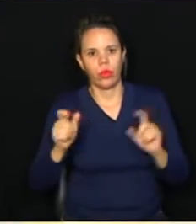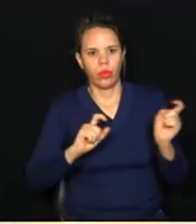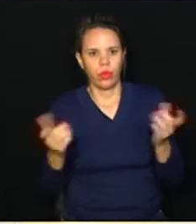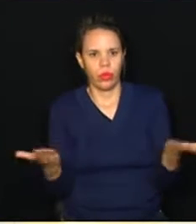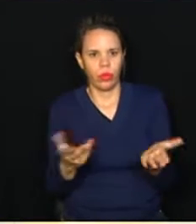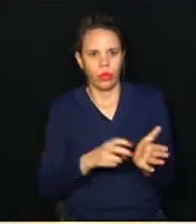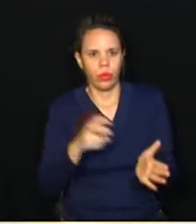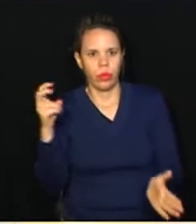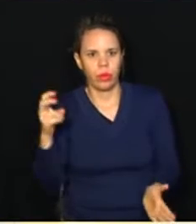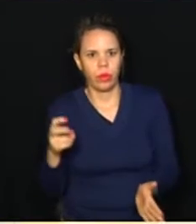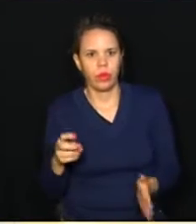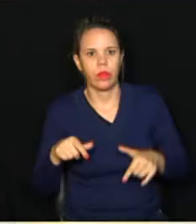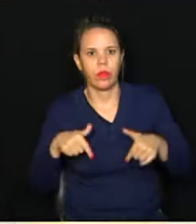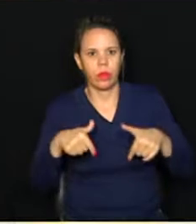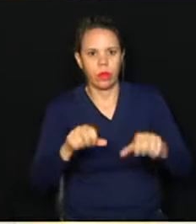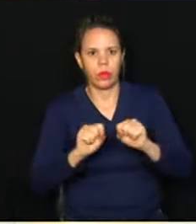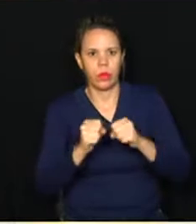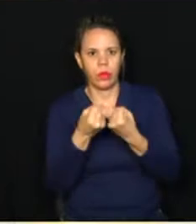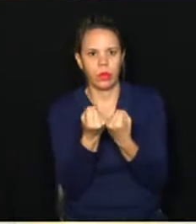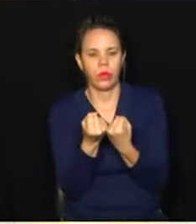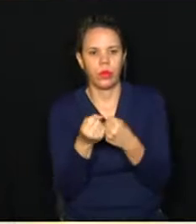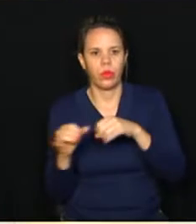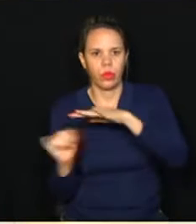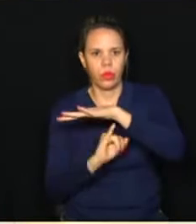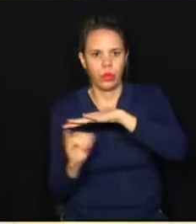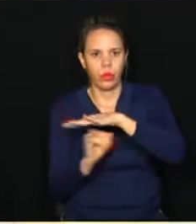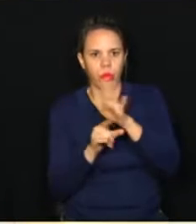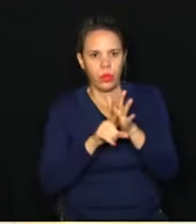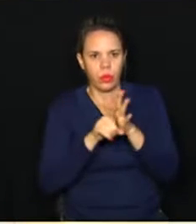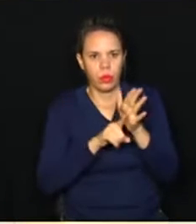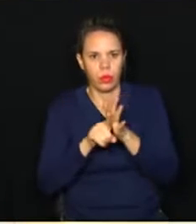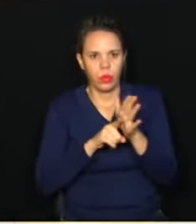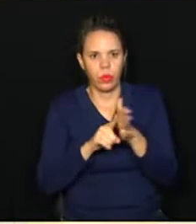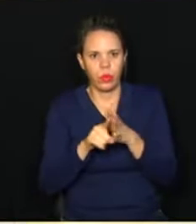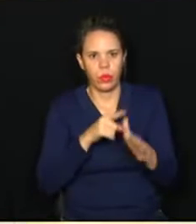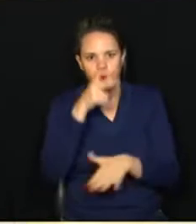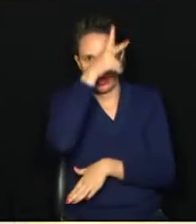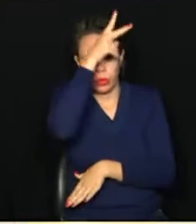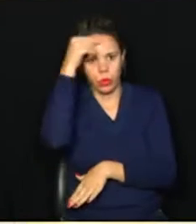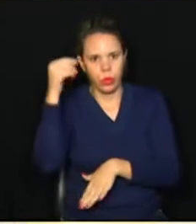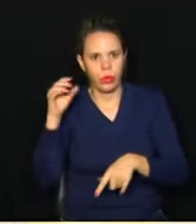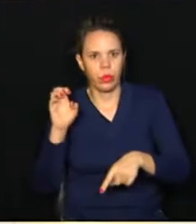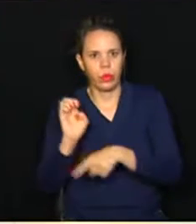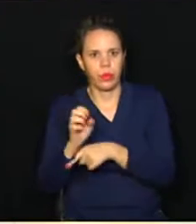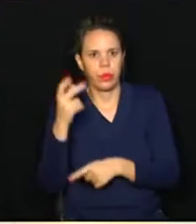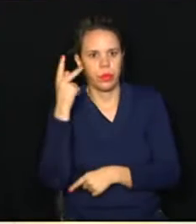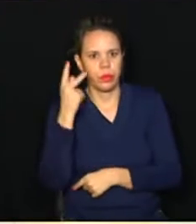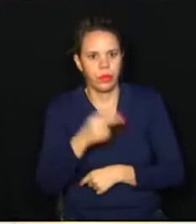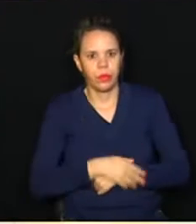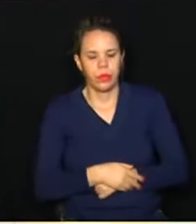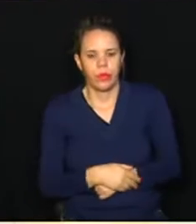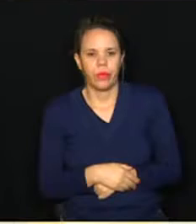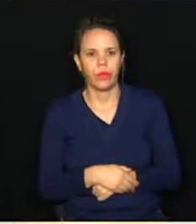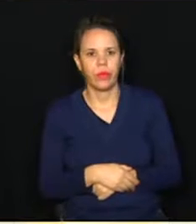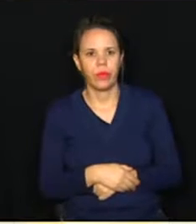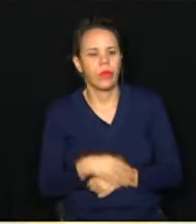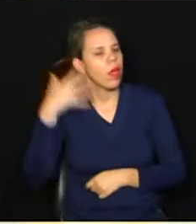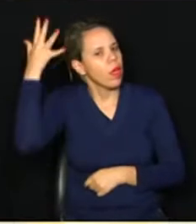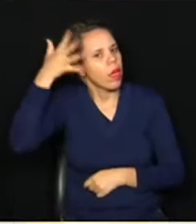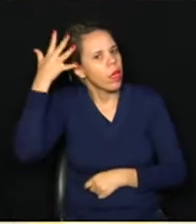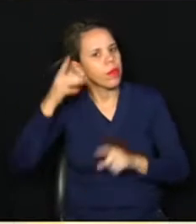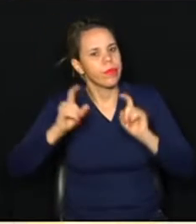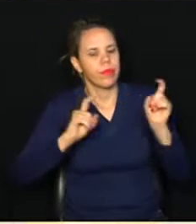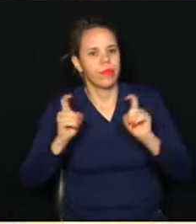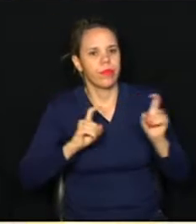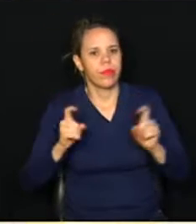manhã, que é um ato em defesa dos institutos de pesquisa públicos do estado de São Paulo. Este evento tem como